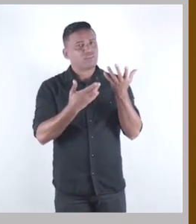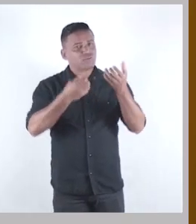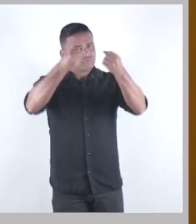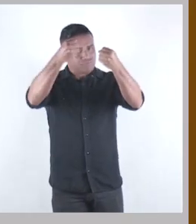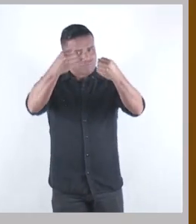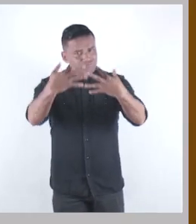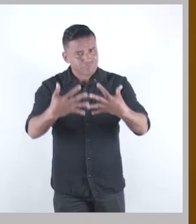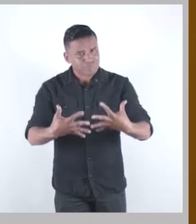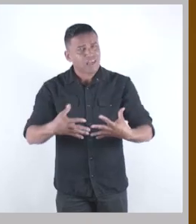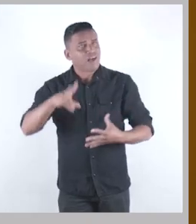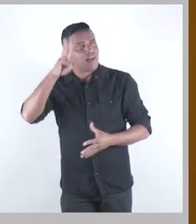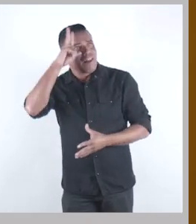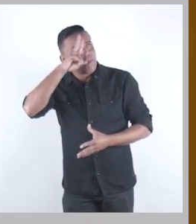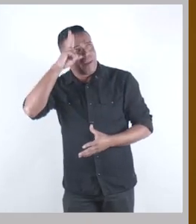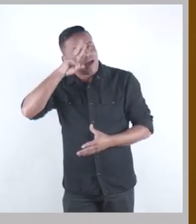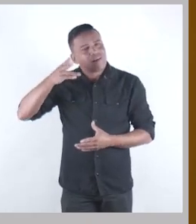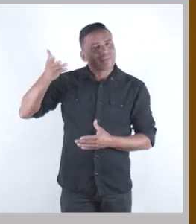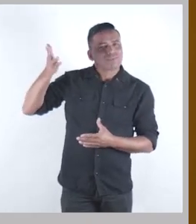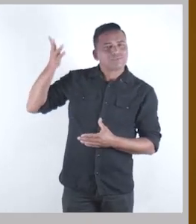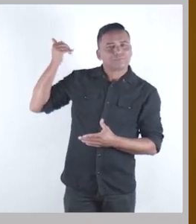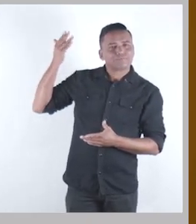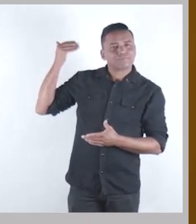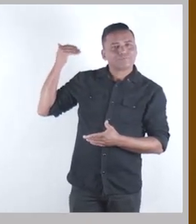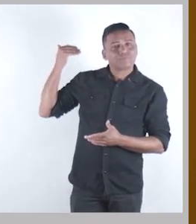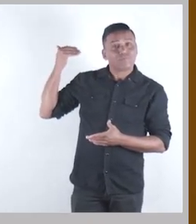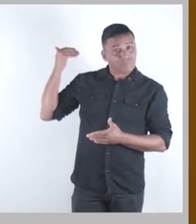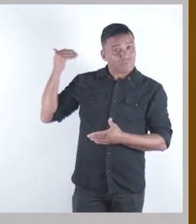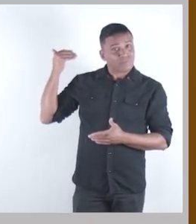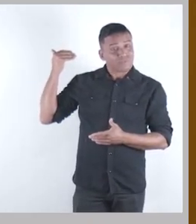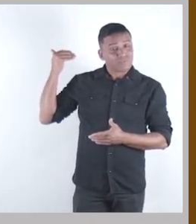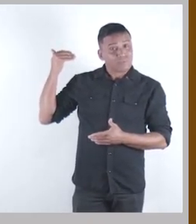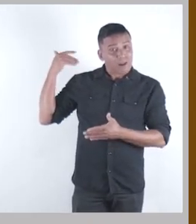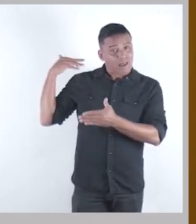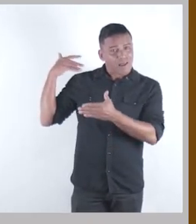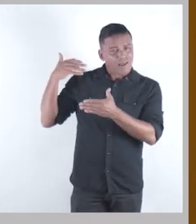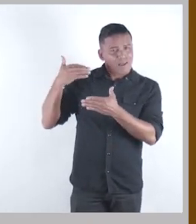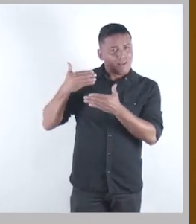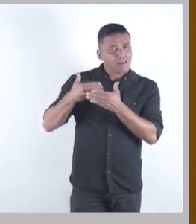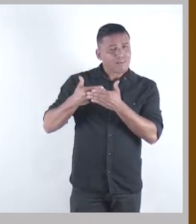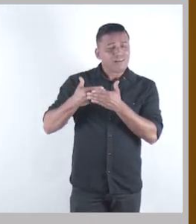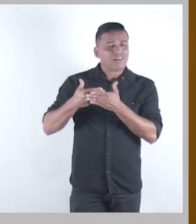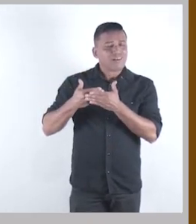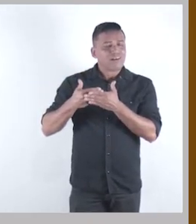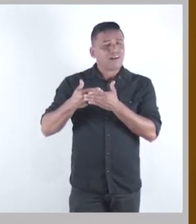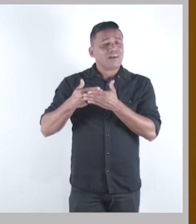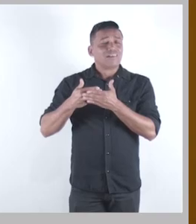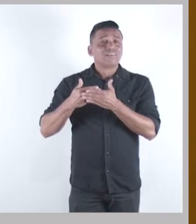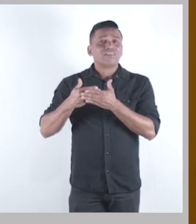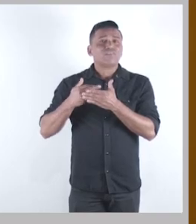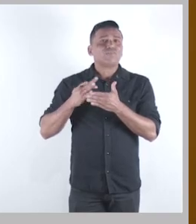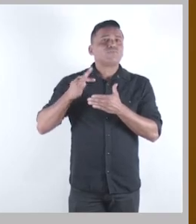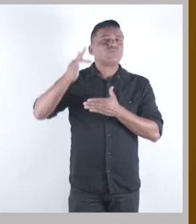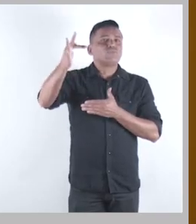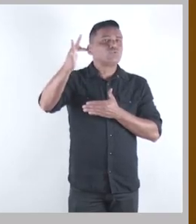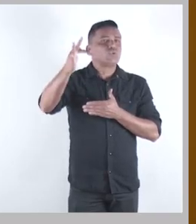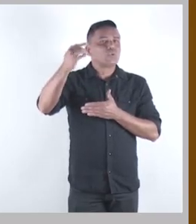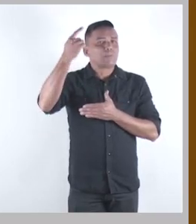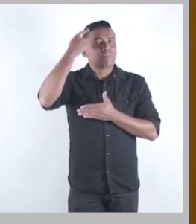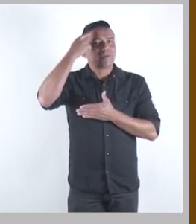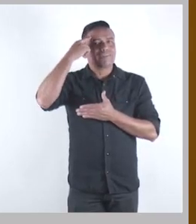dessa recordação, né, para que a gente, na sequência, possa até pensar